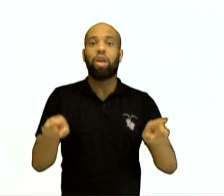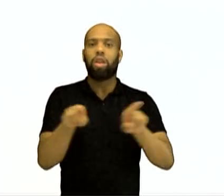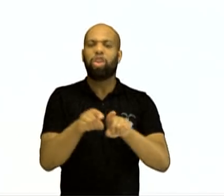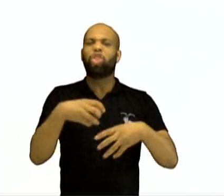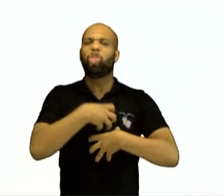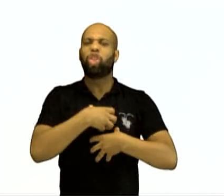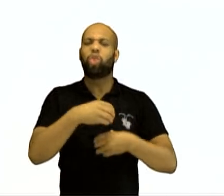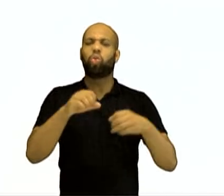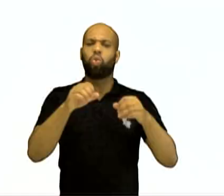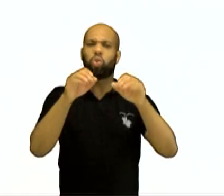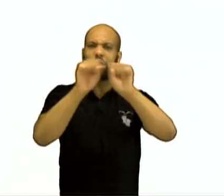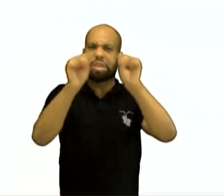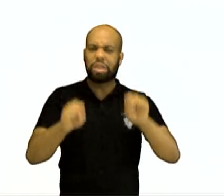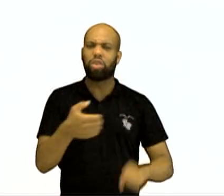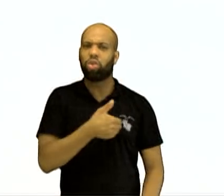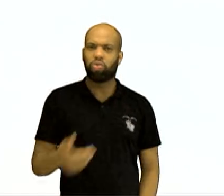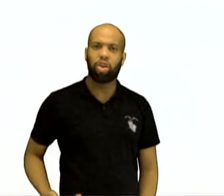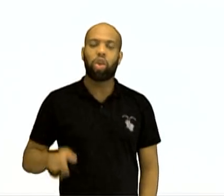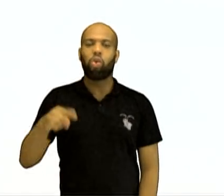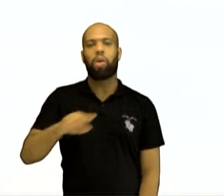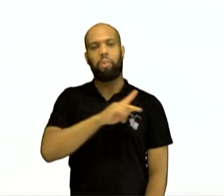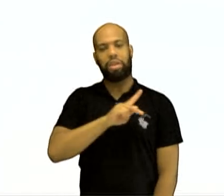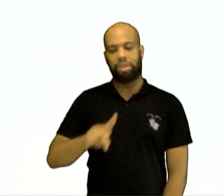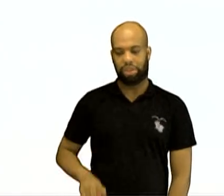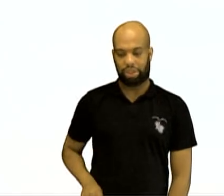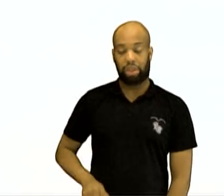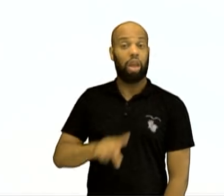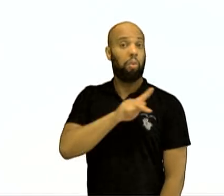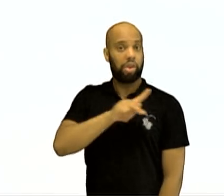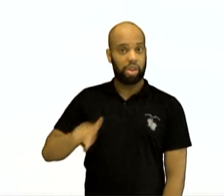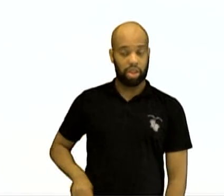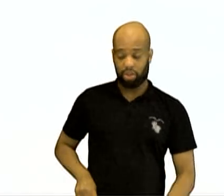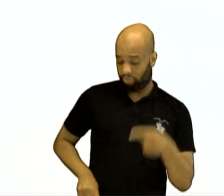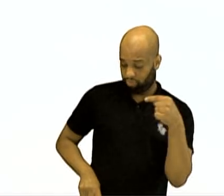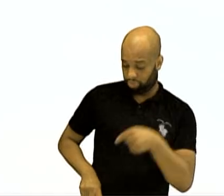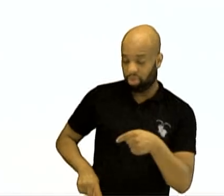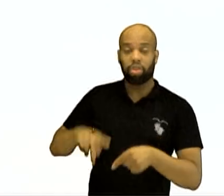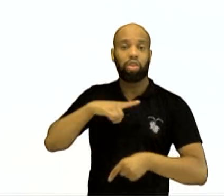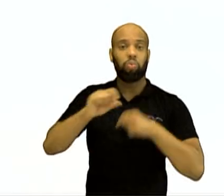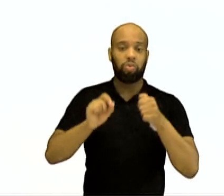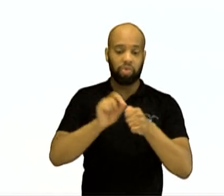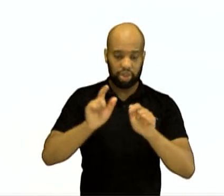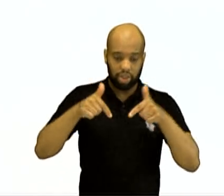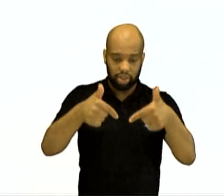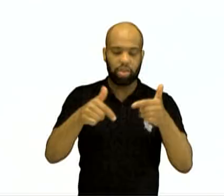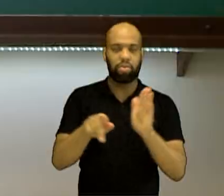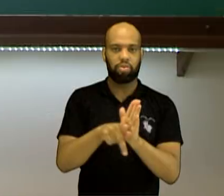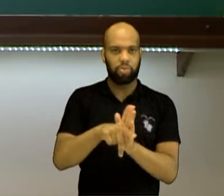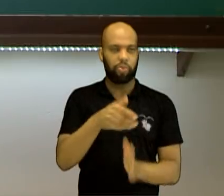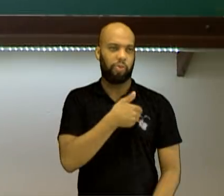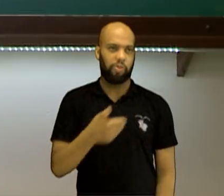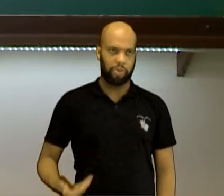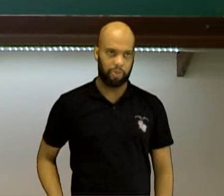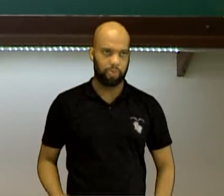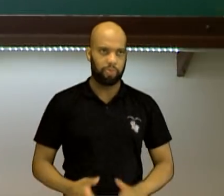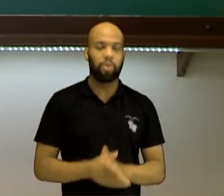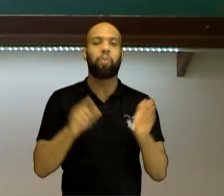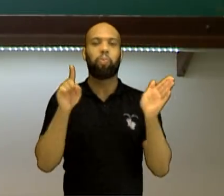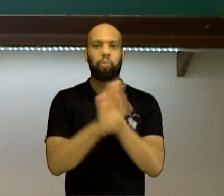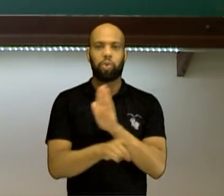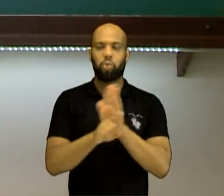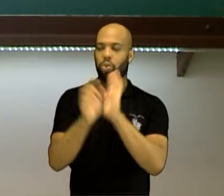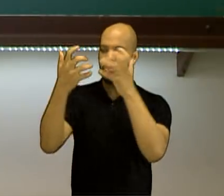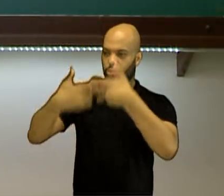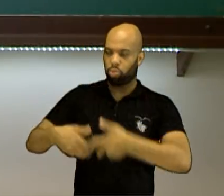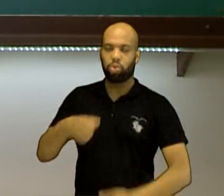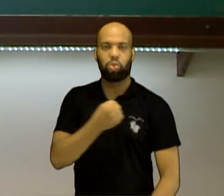República, a ele é reservada e oferecida a predominância aí das ações do governo. Então vamos